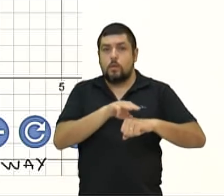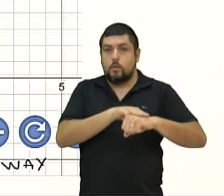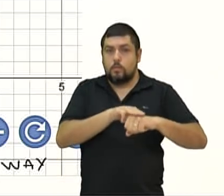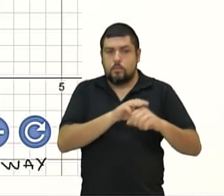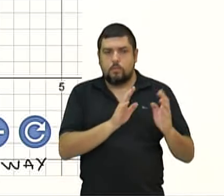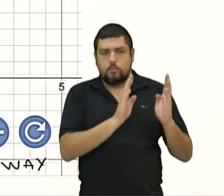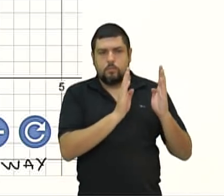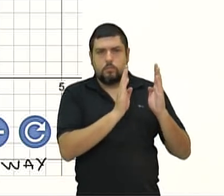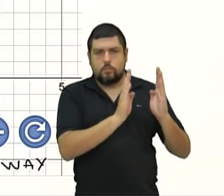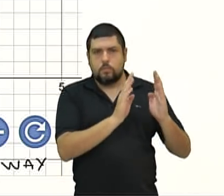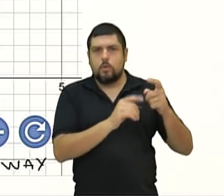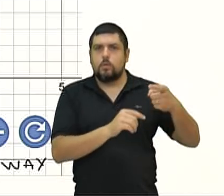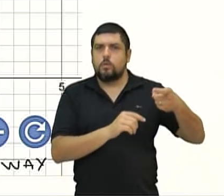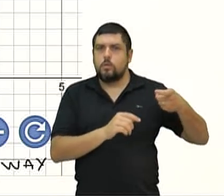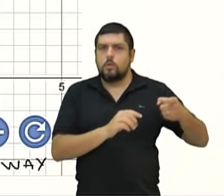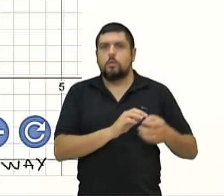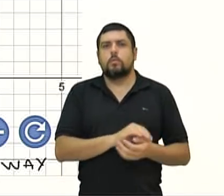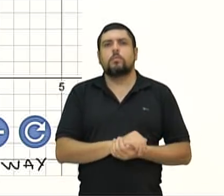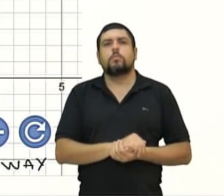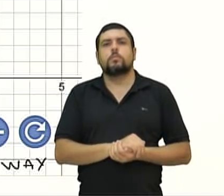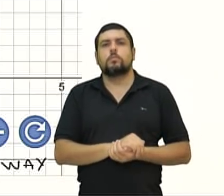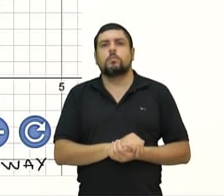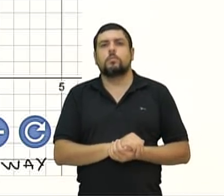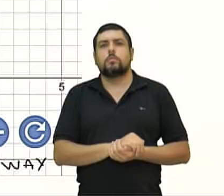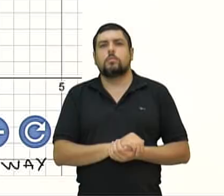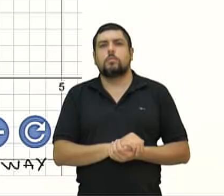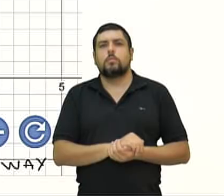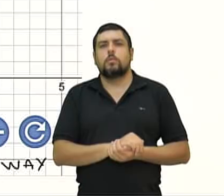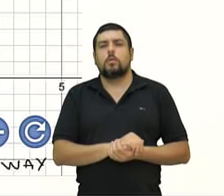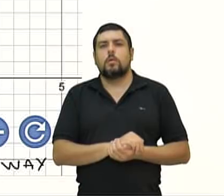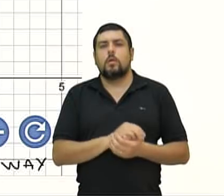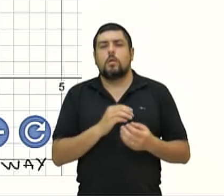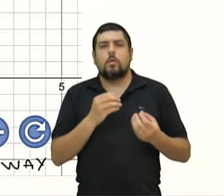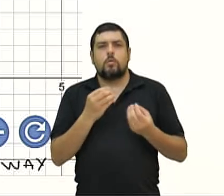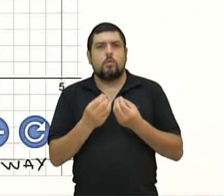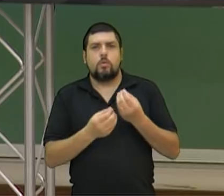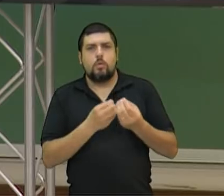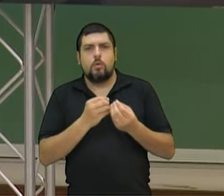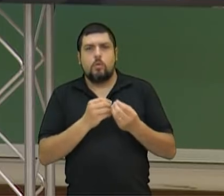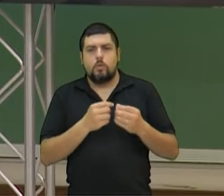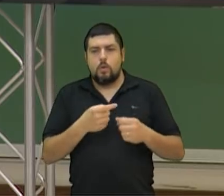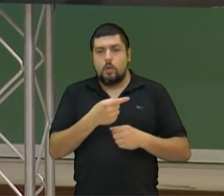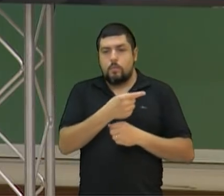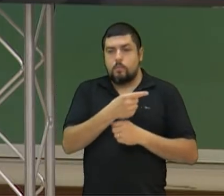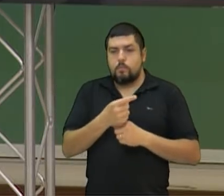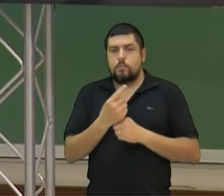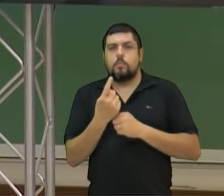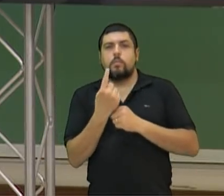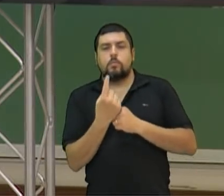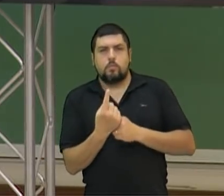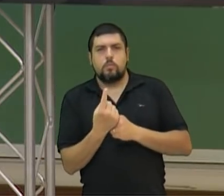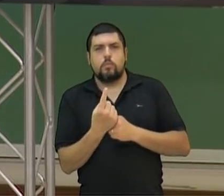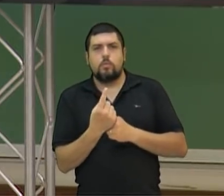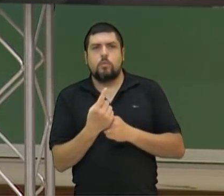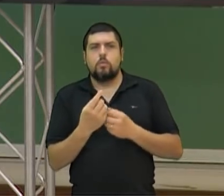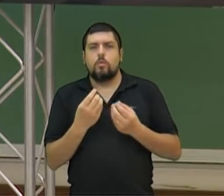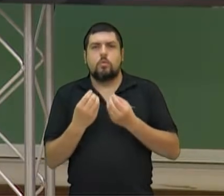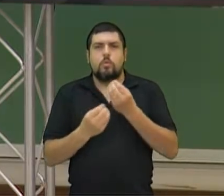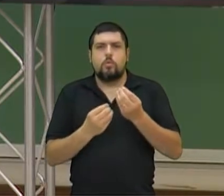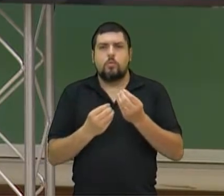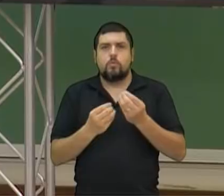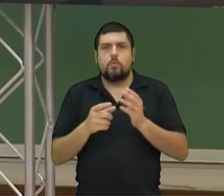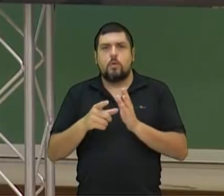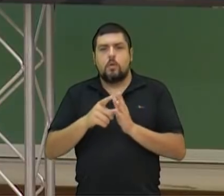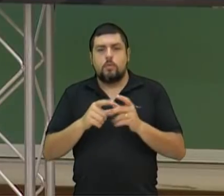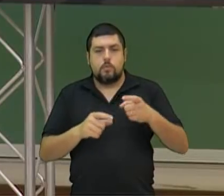de x. Deslocada uma unidade para a esquerda, ou seja, aqui no menos 1, tem essa que nós fizemos agora, que é o módulo de x